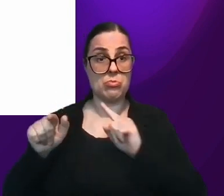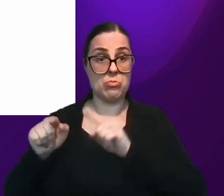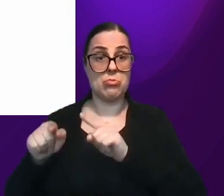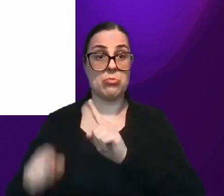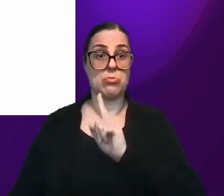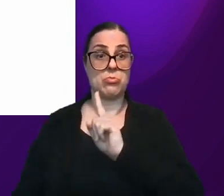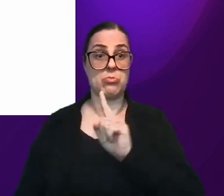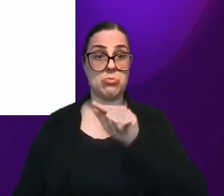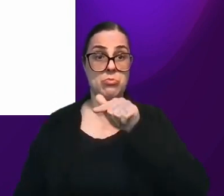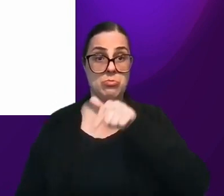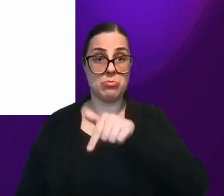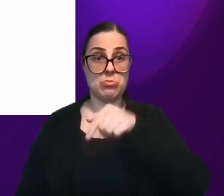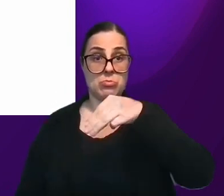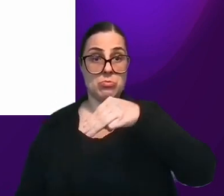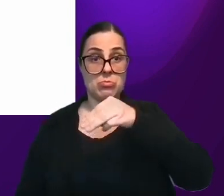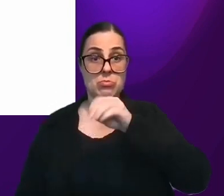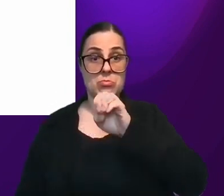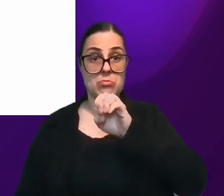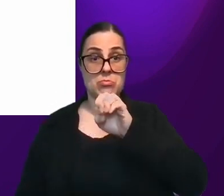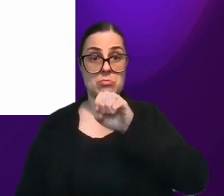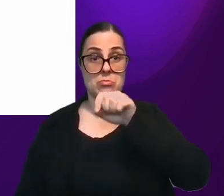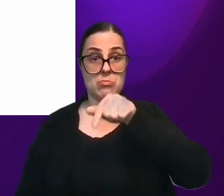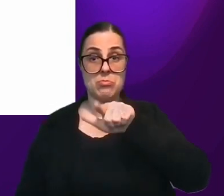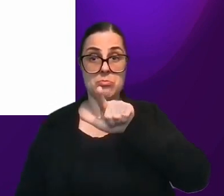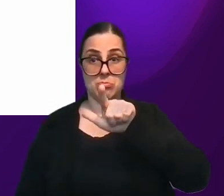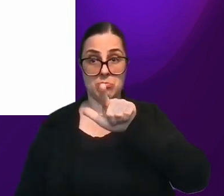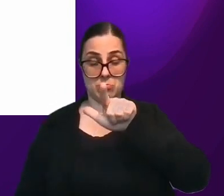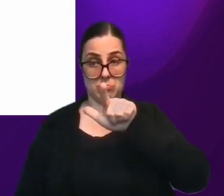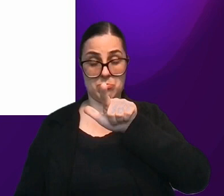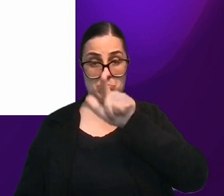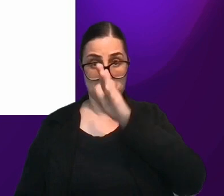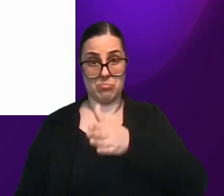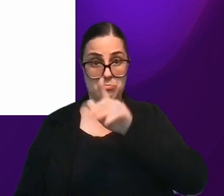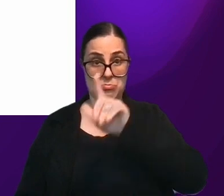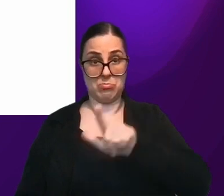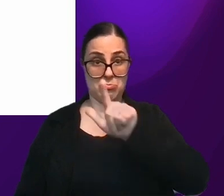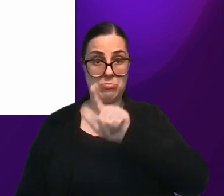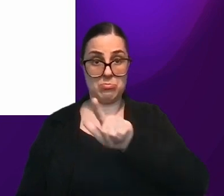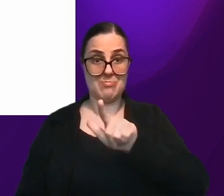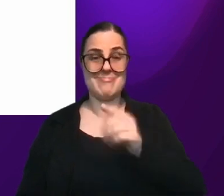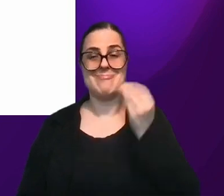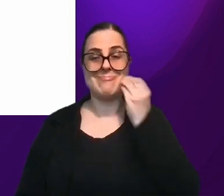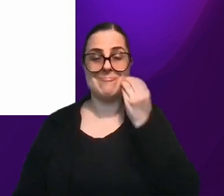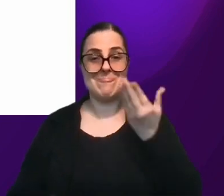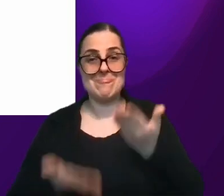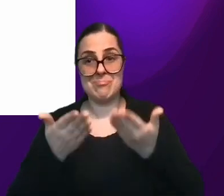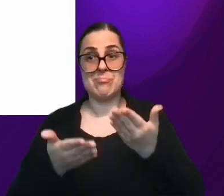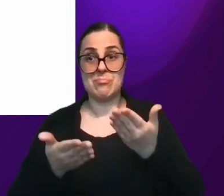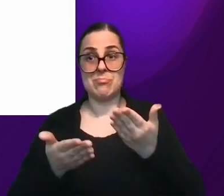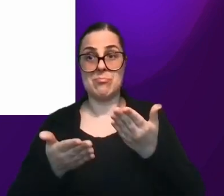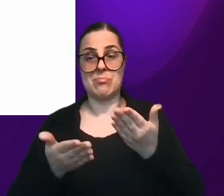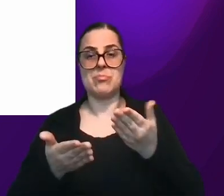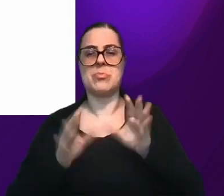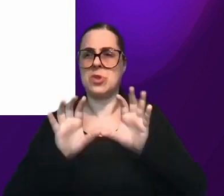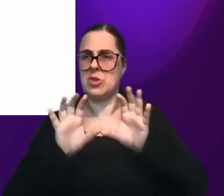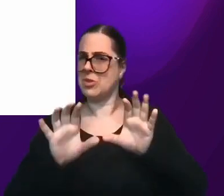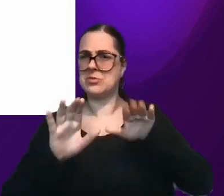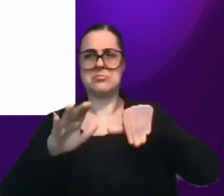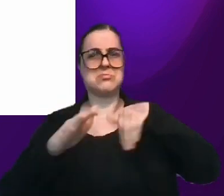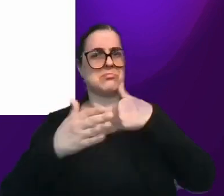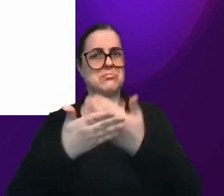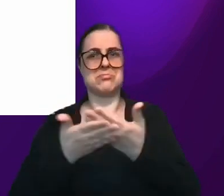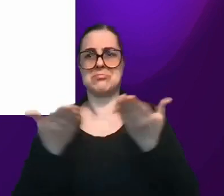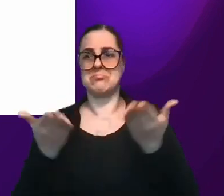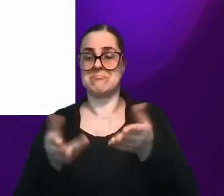e obviamente, sem cálcio nessa solução. Essa ideia permanece até hoje e